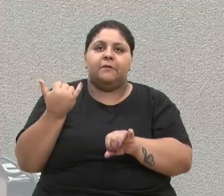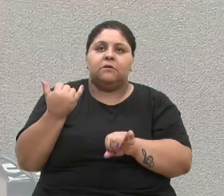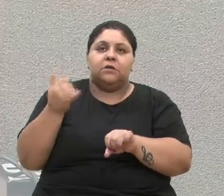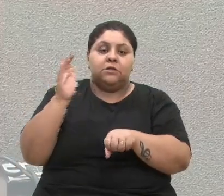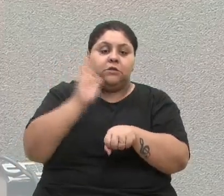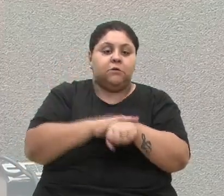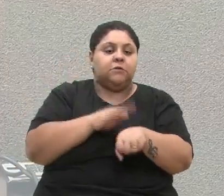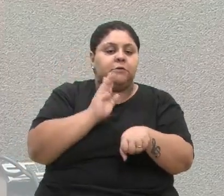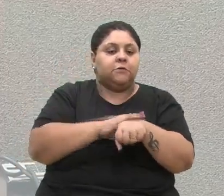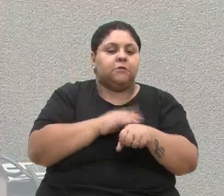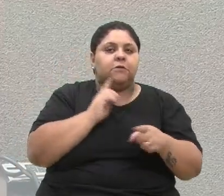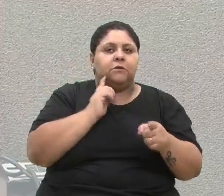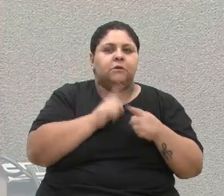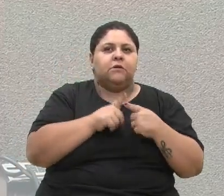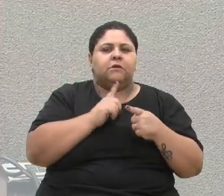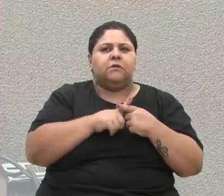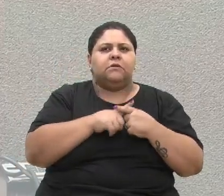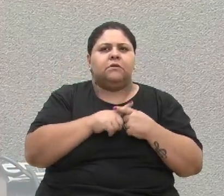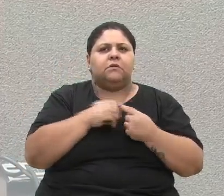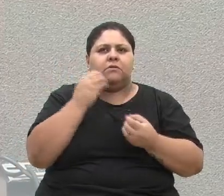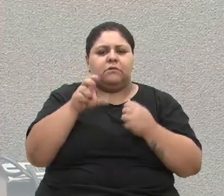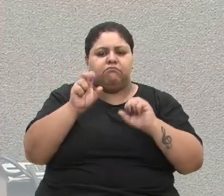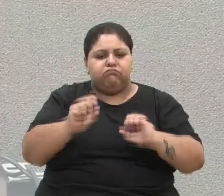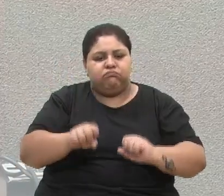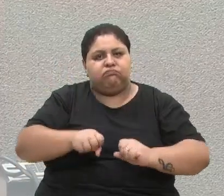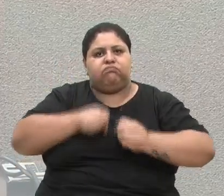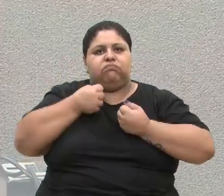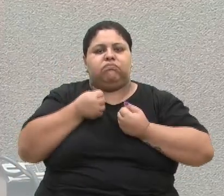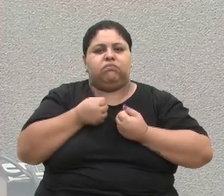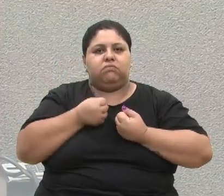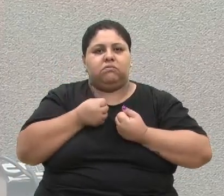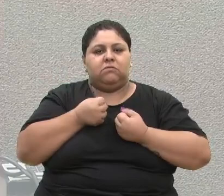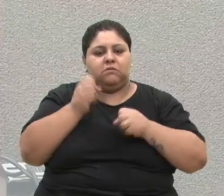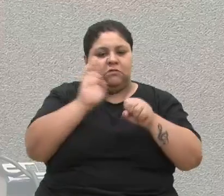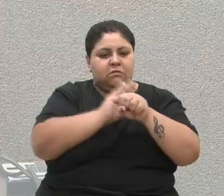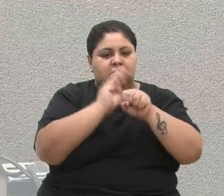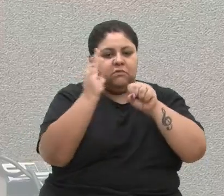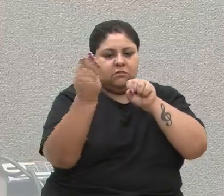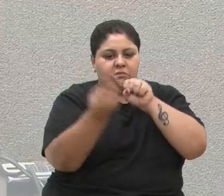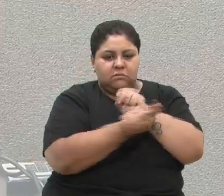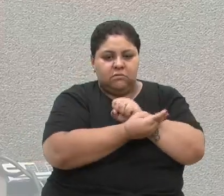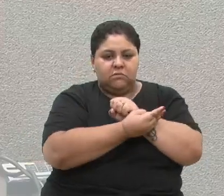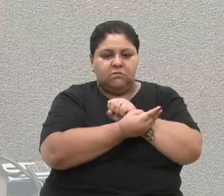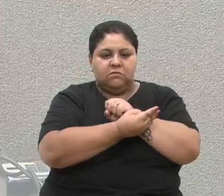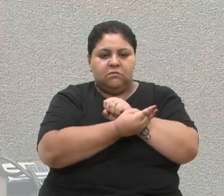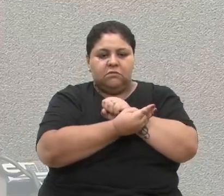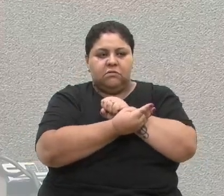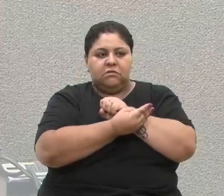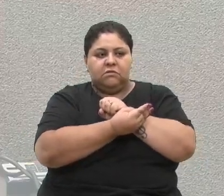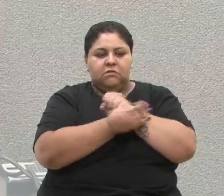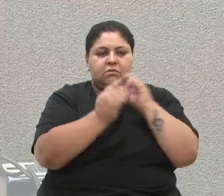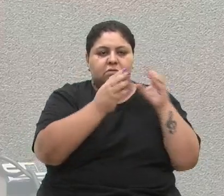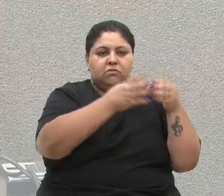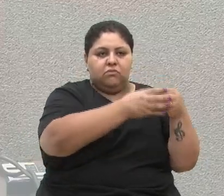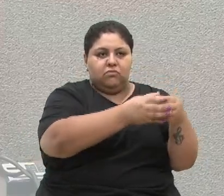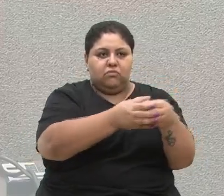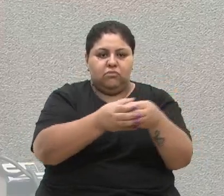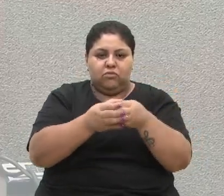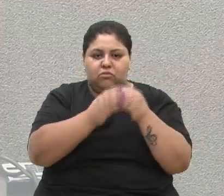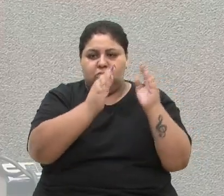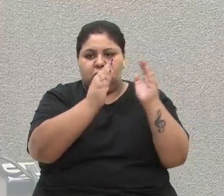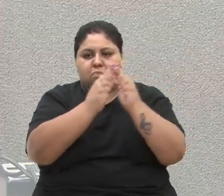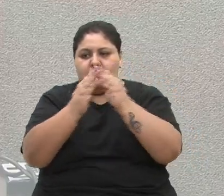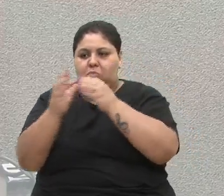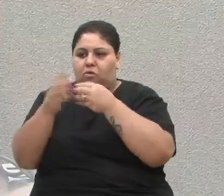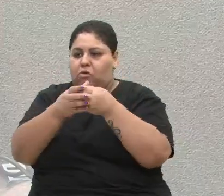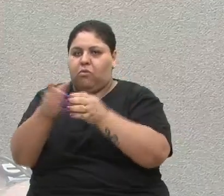momento, porque como defensores, né, dos bairros, defensores das associações de moradores, dos clubes de mães,